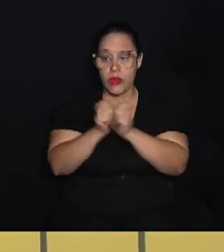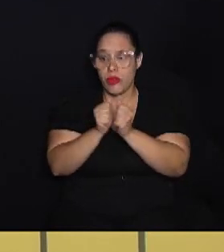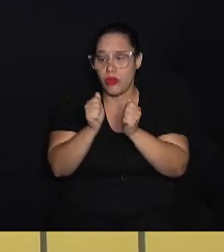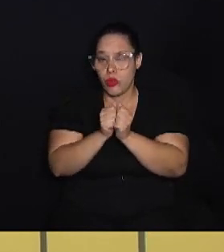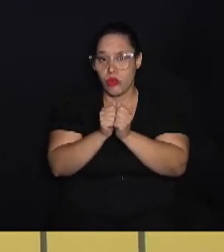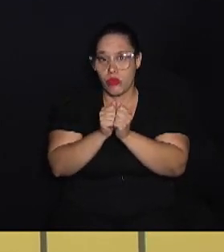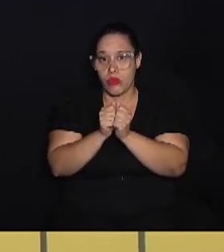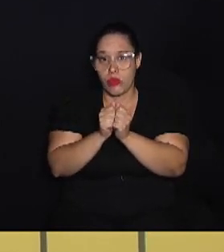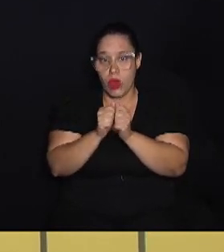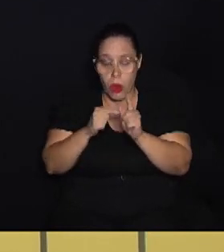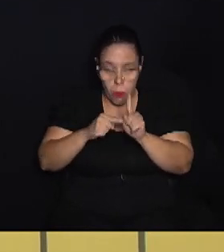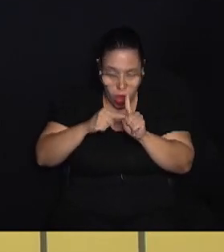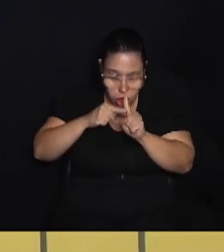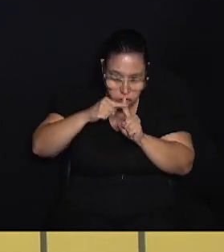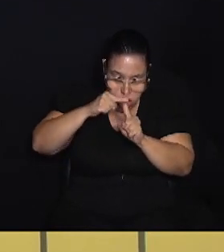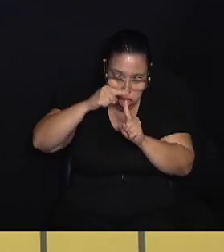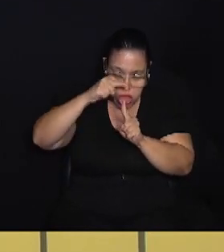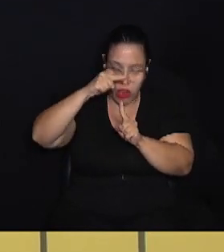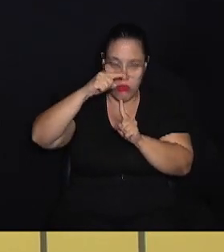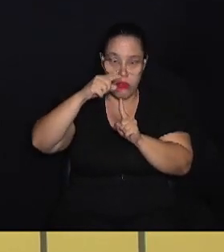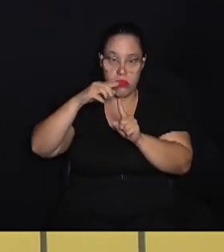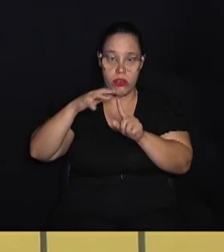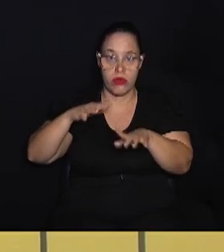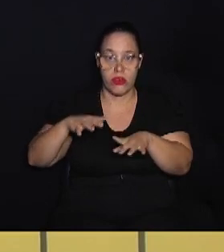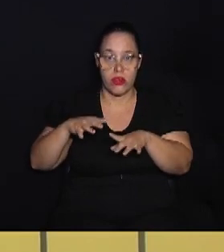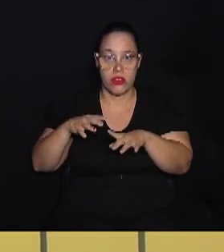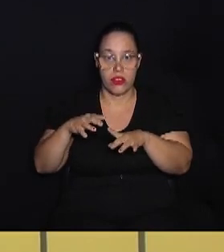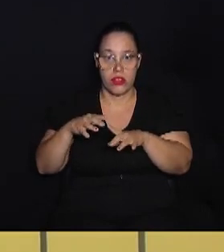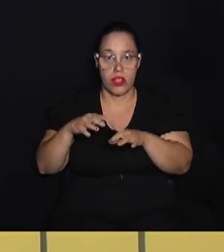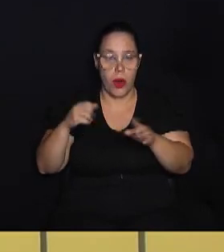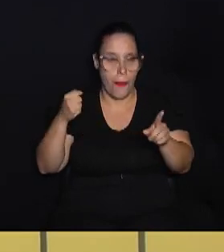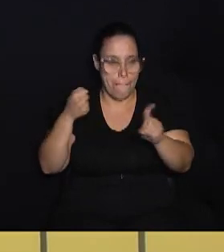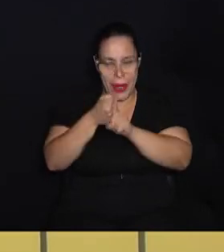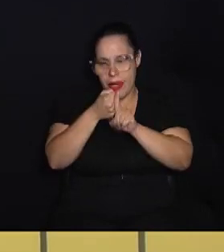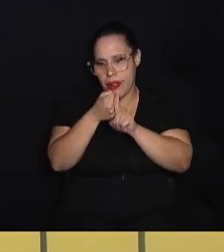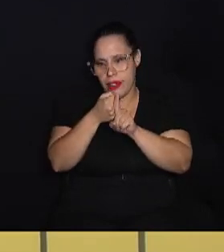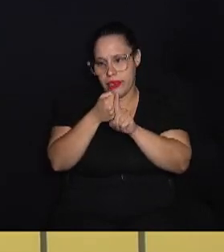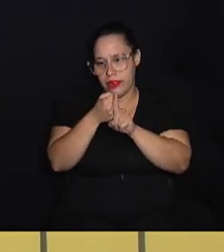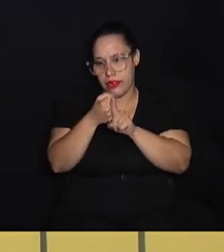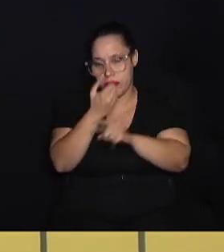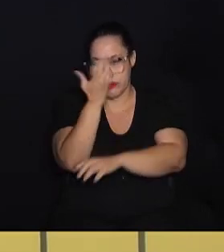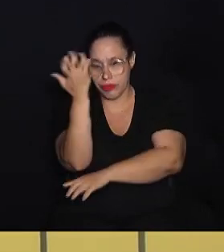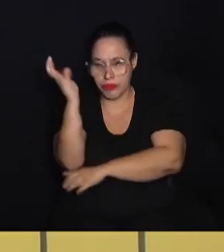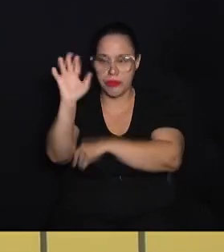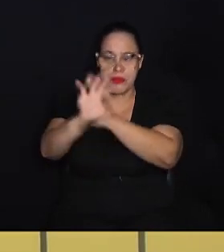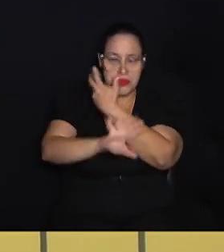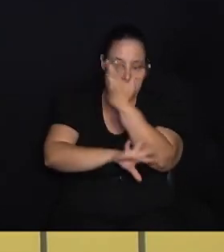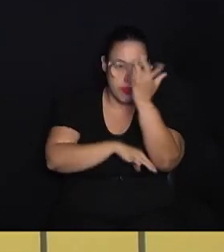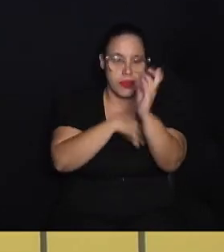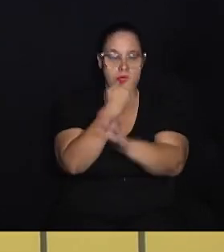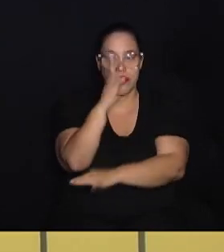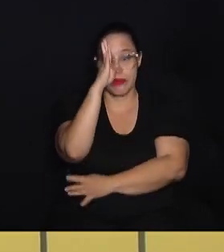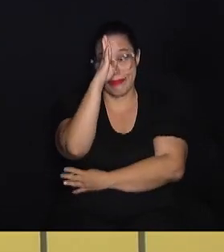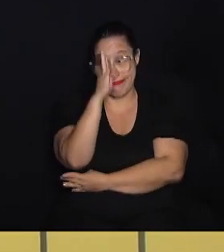porque quando eu aumento a temperatura, eu impacto as plantas, que são as